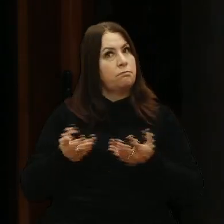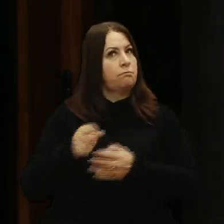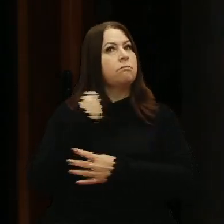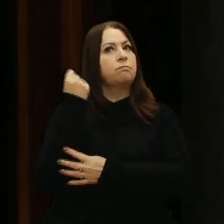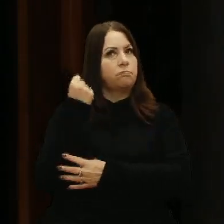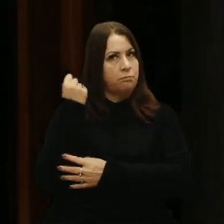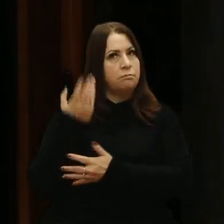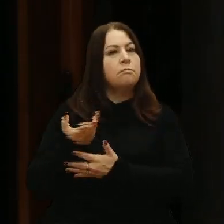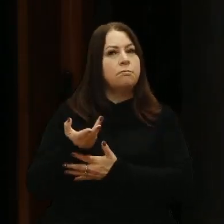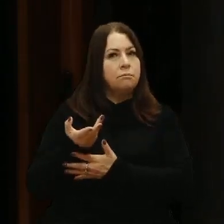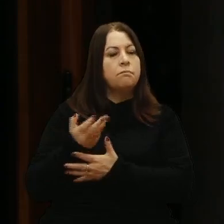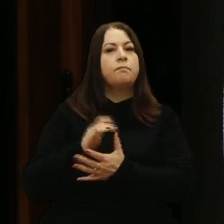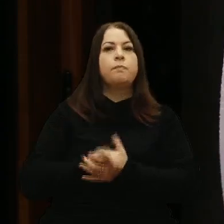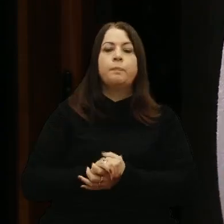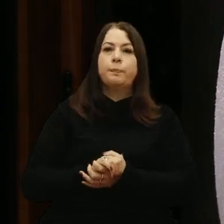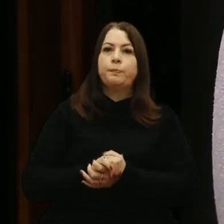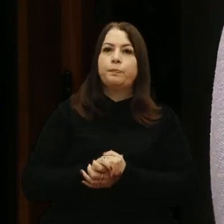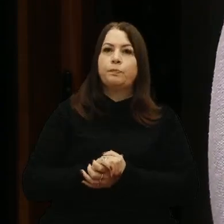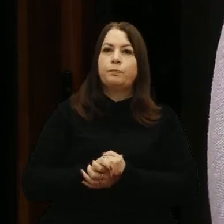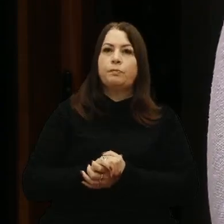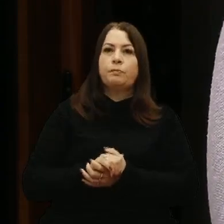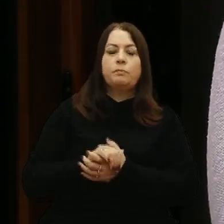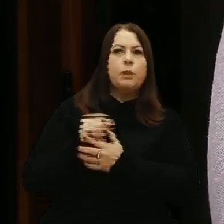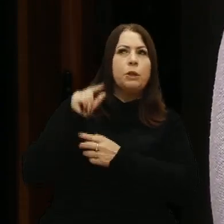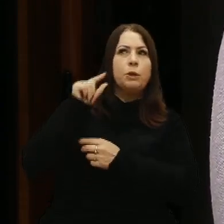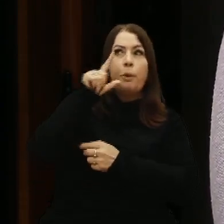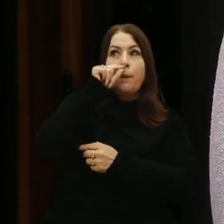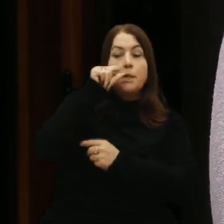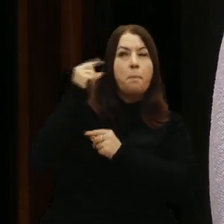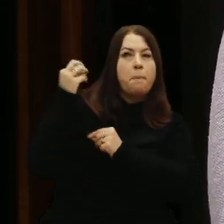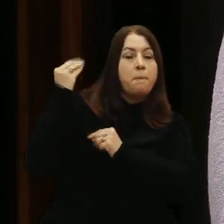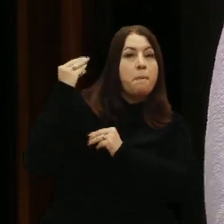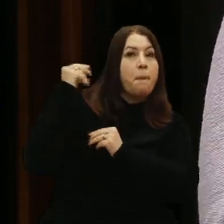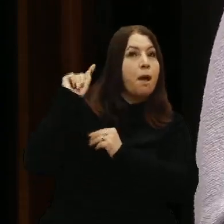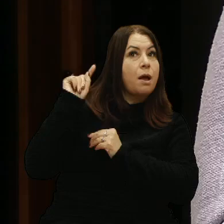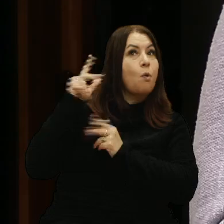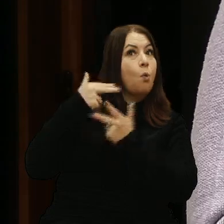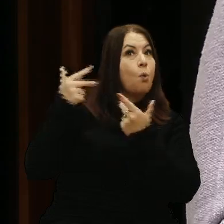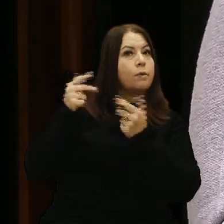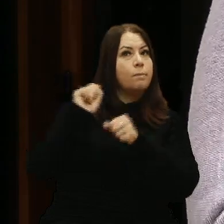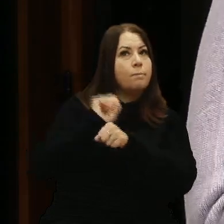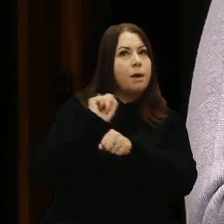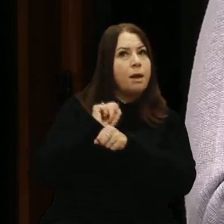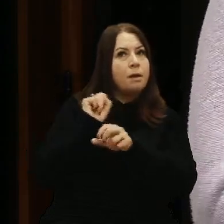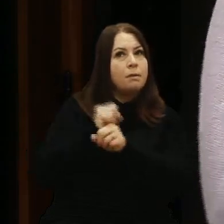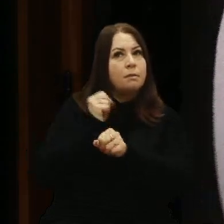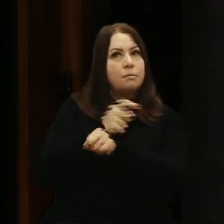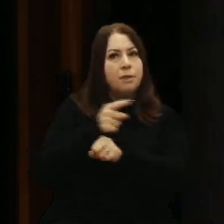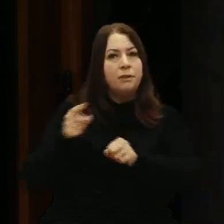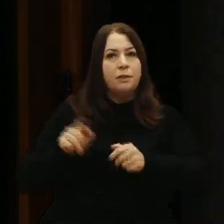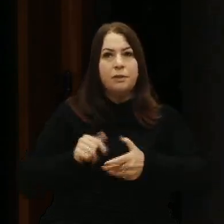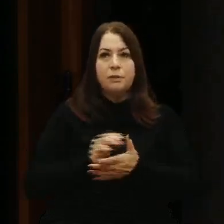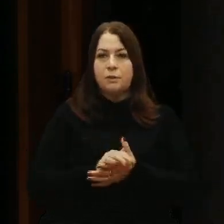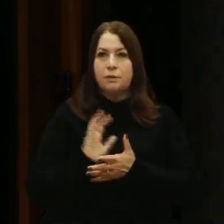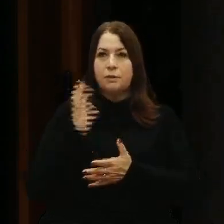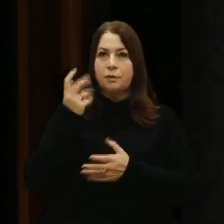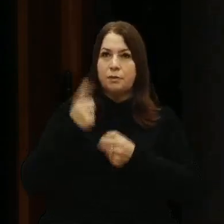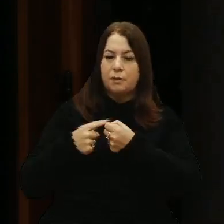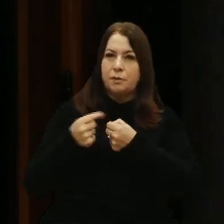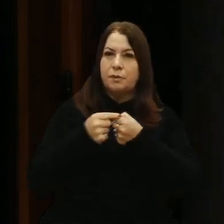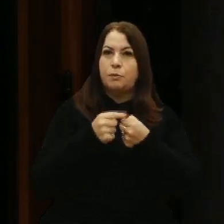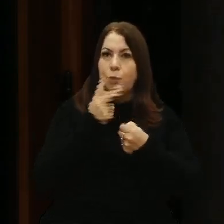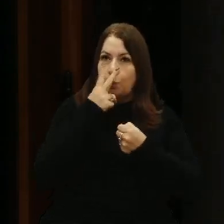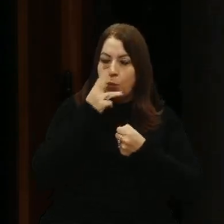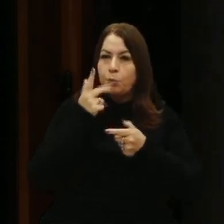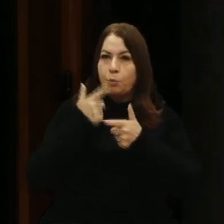grave. Muito grave. Um passarinho me contou que vai ter outras interrupções de obras que acontecem na cidade pelo